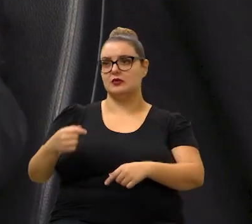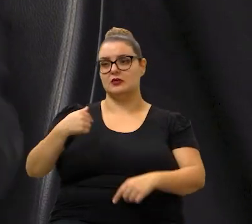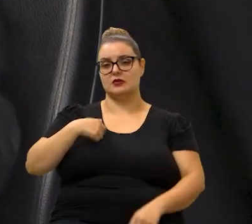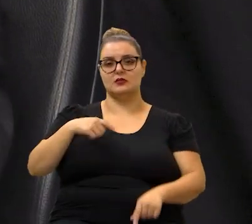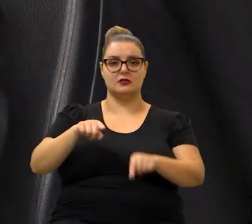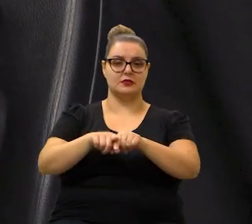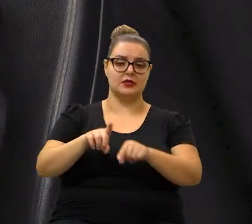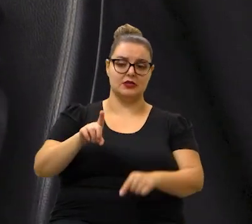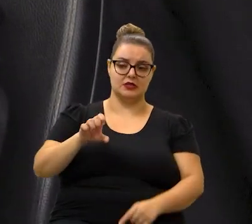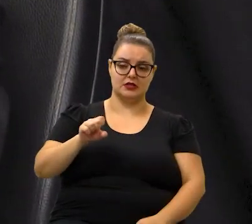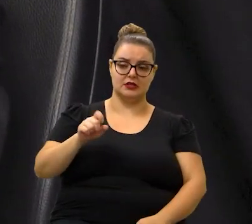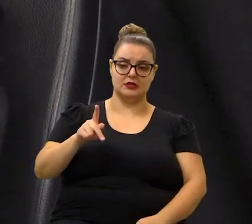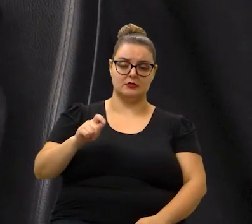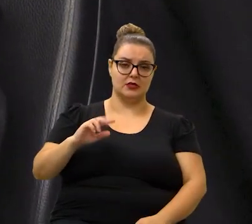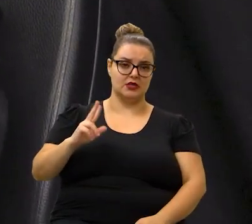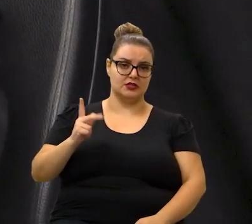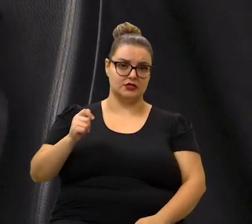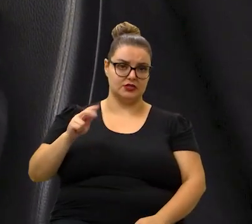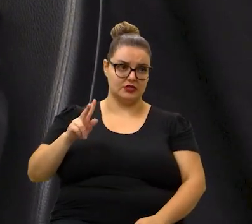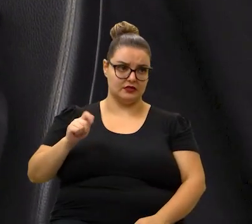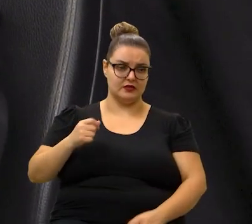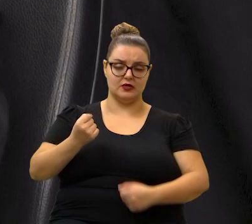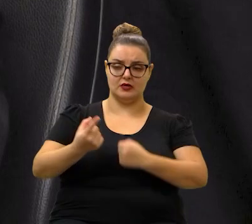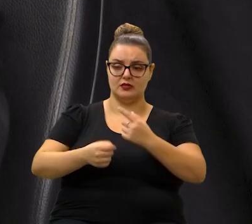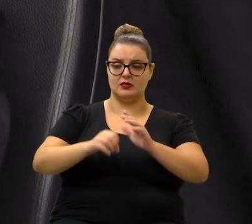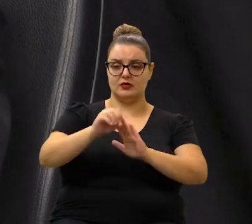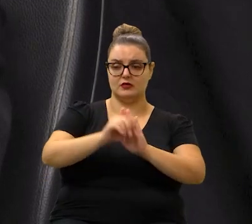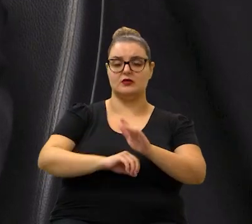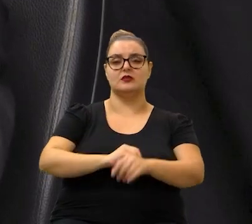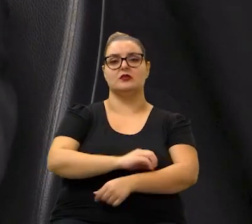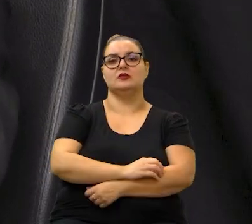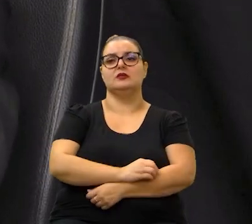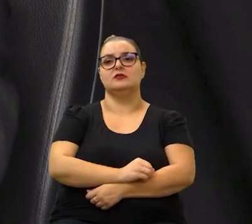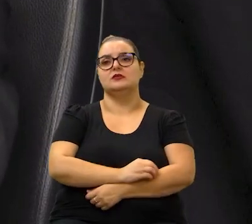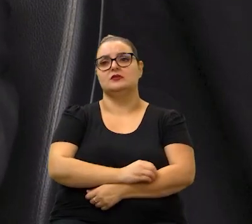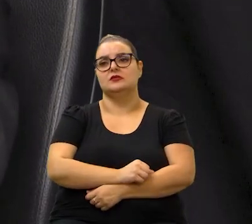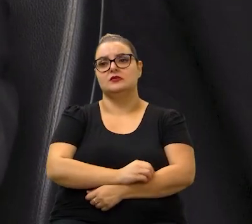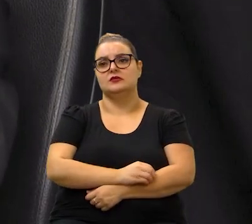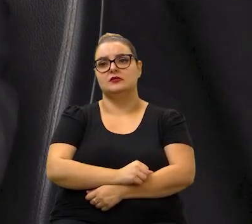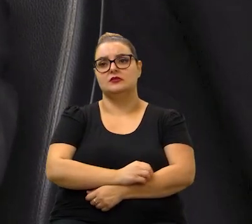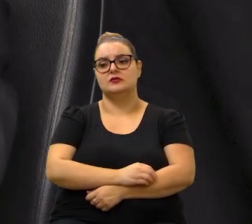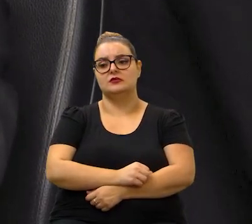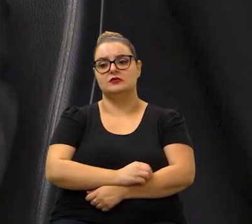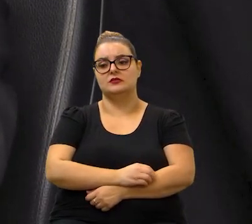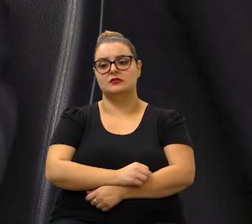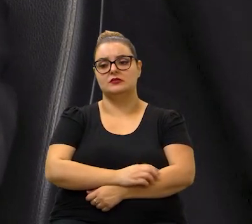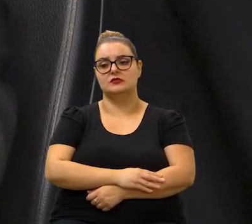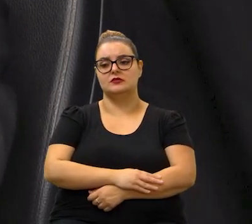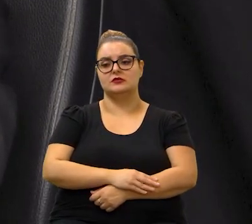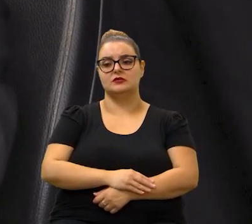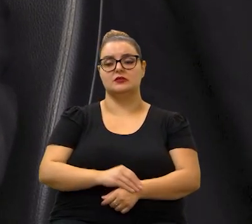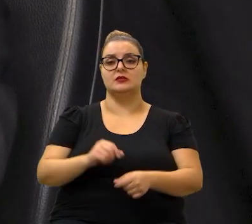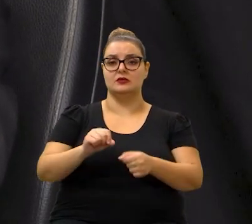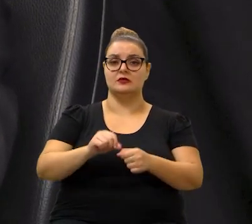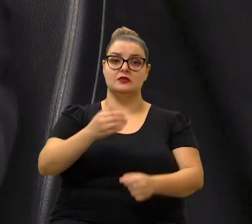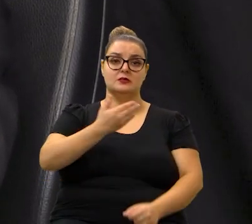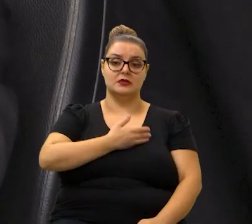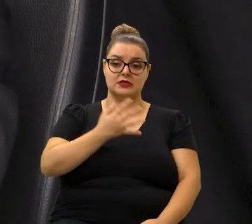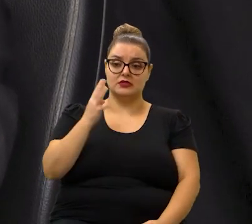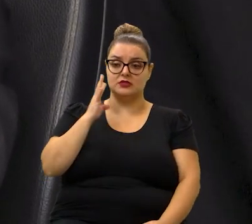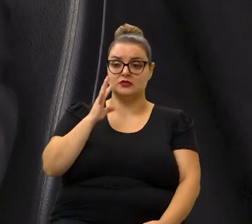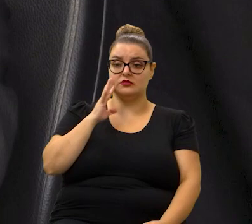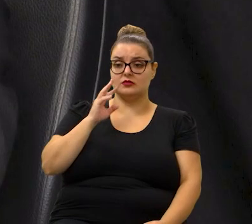despachava alguns ofícios algumas demandas através dos gabinetes sim e e eu fiz uma amizade muito